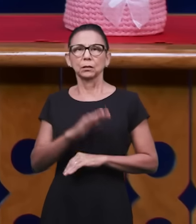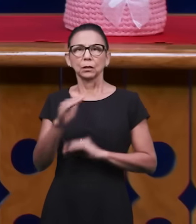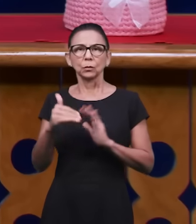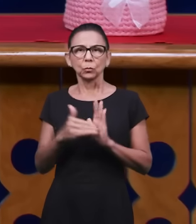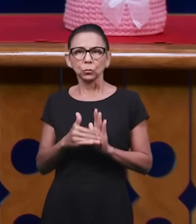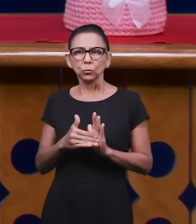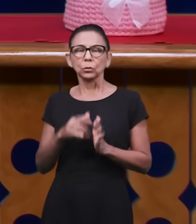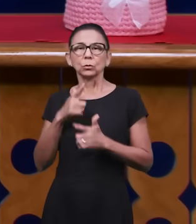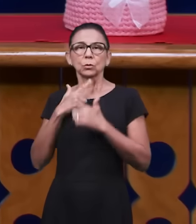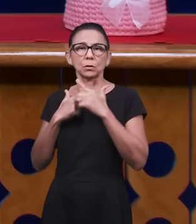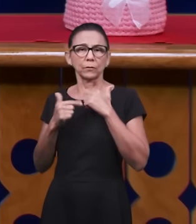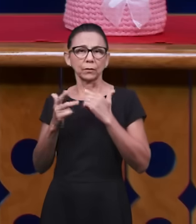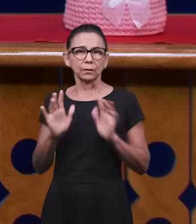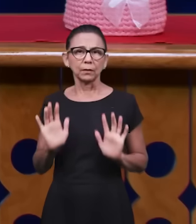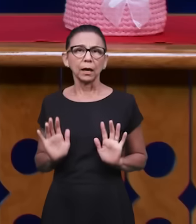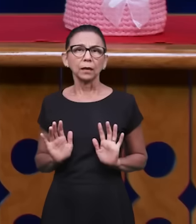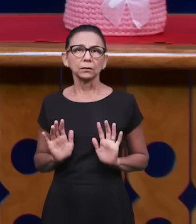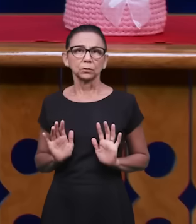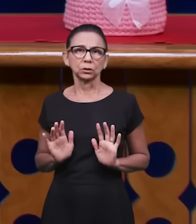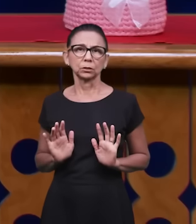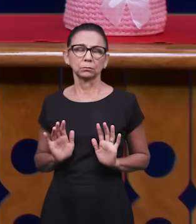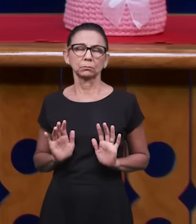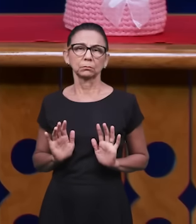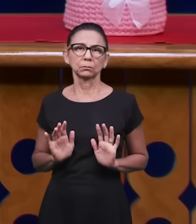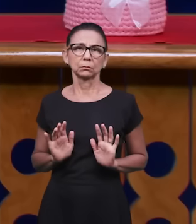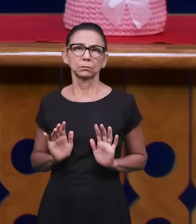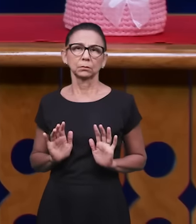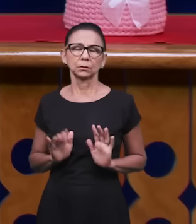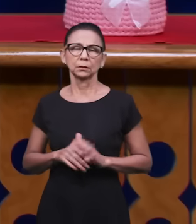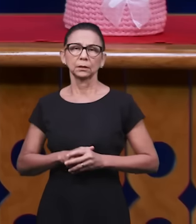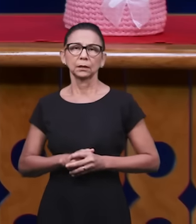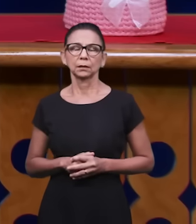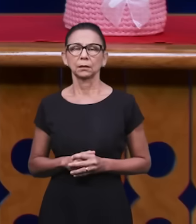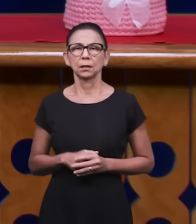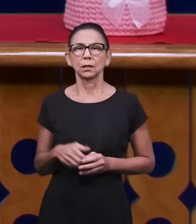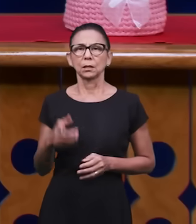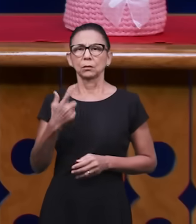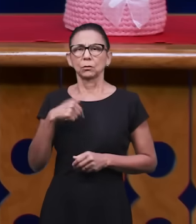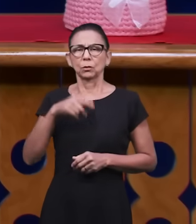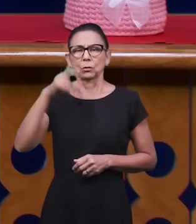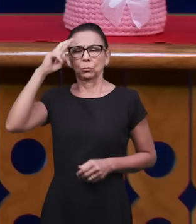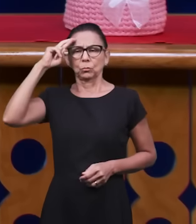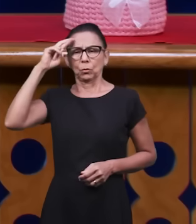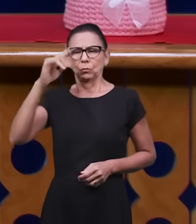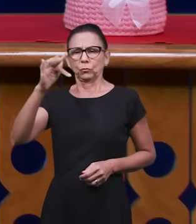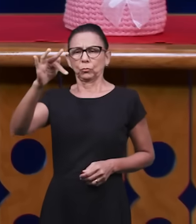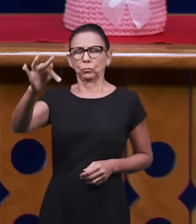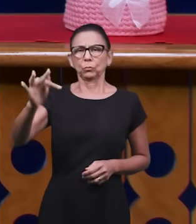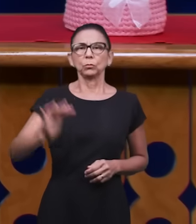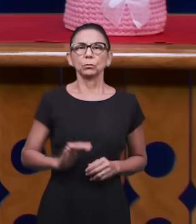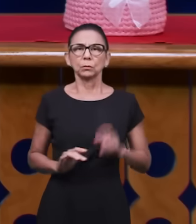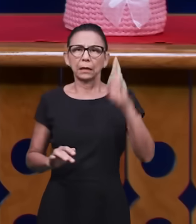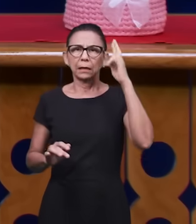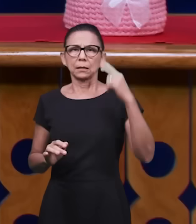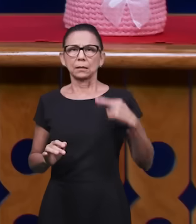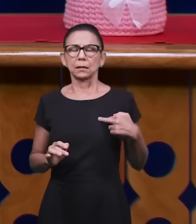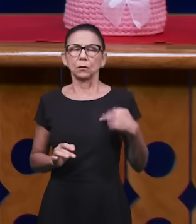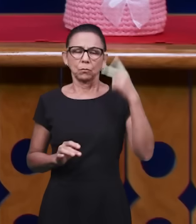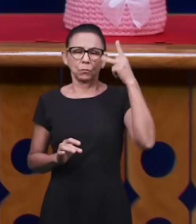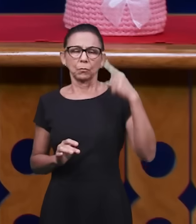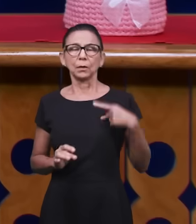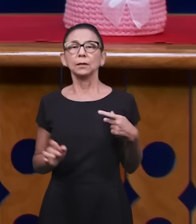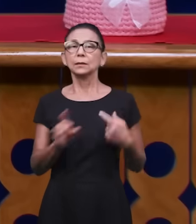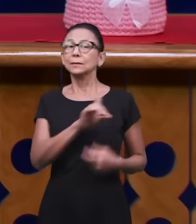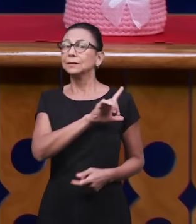desculpem a expressão que eu vou usar aqui, por nosso destino, ou por aquilo que é da razão humana. Não, nós somos nomeados, nós somos